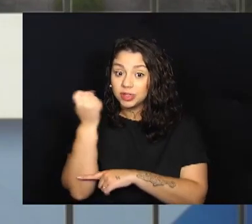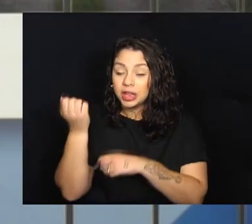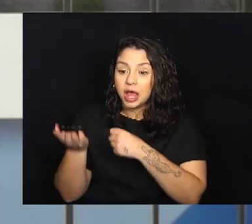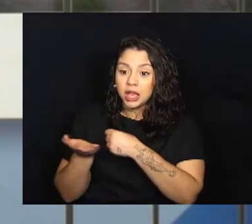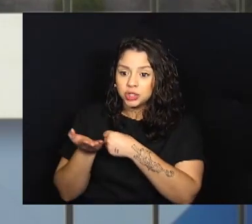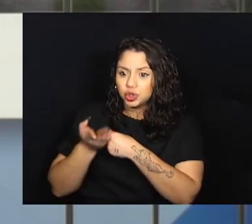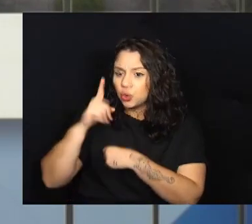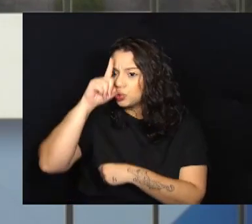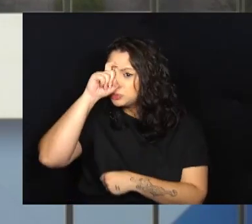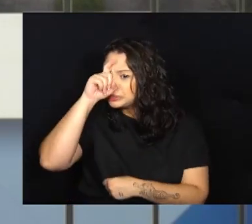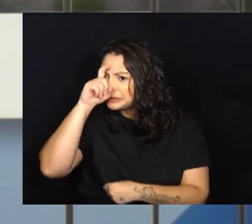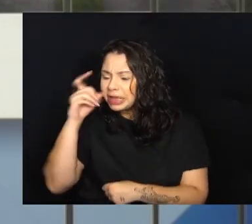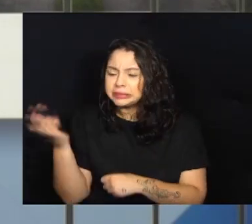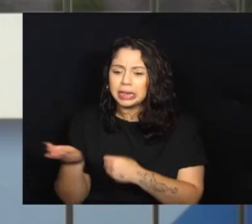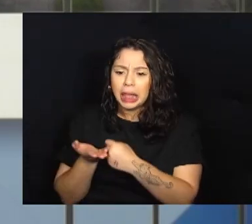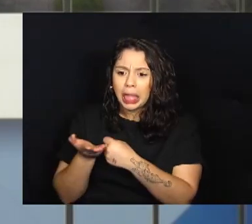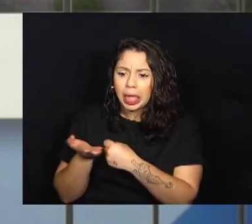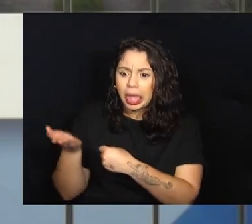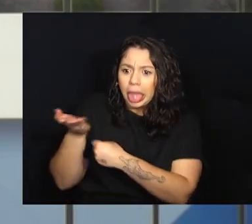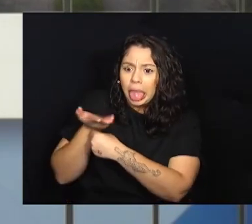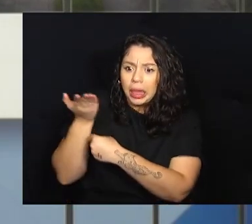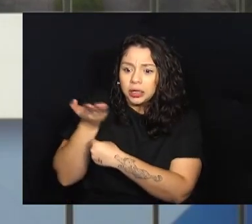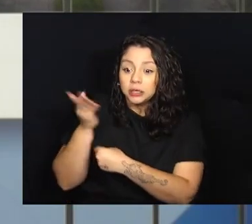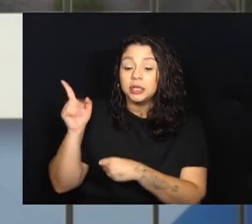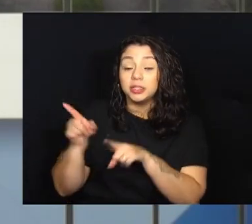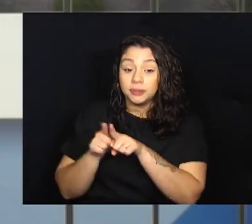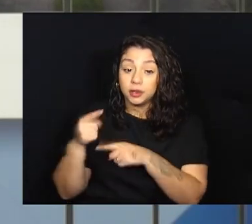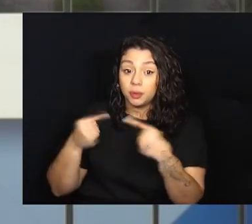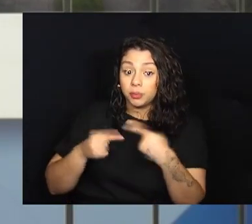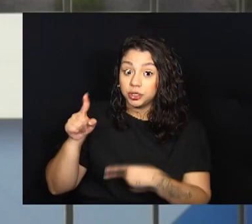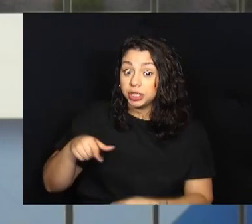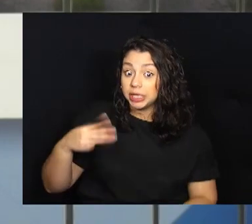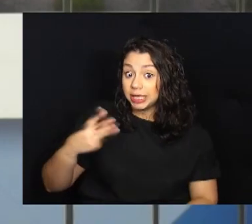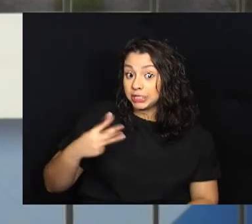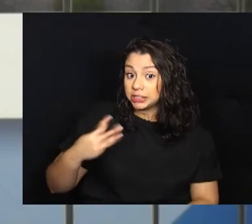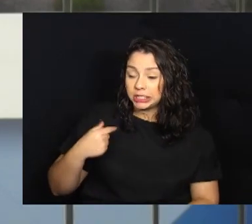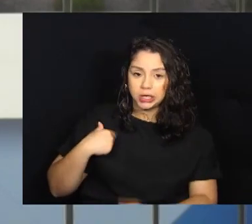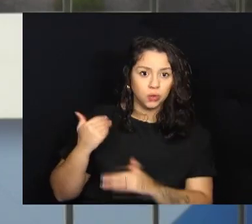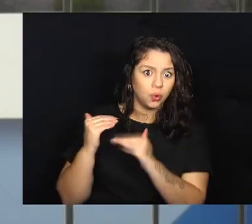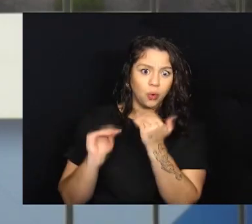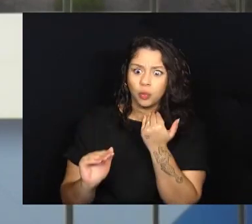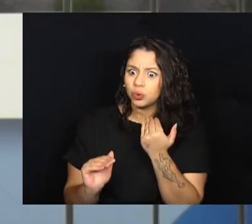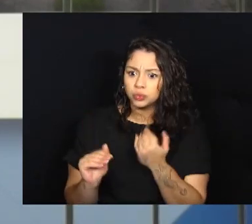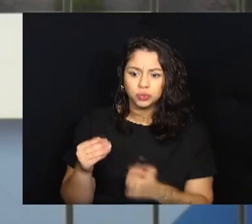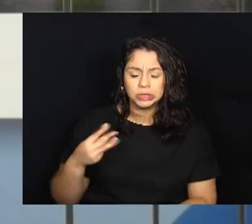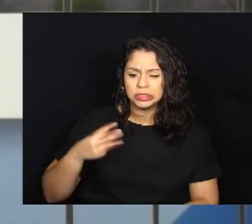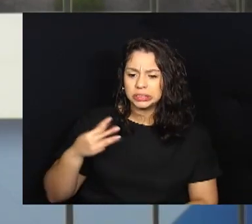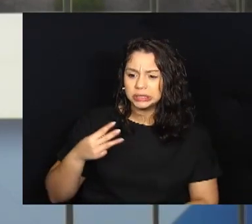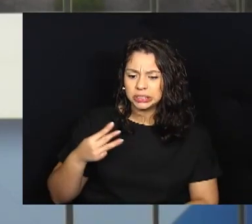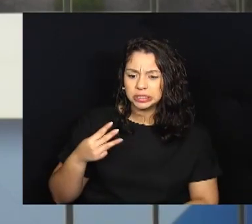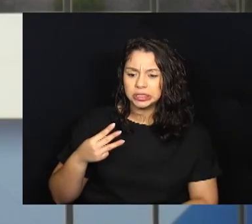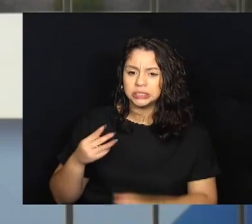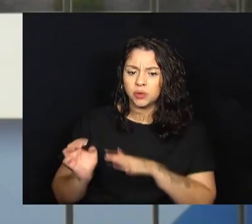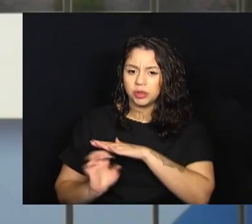hospitais, enfim, inclusive numa política que eu discordo, que é a terceirização, né? Eu discordo da terceirização, mas